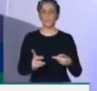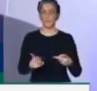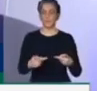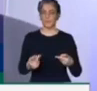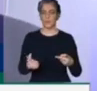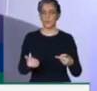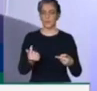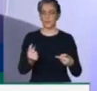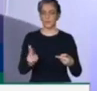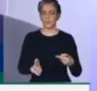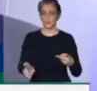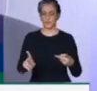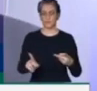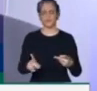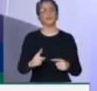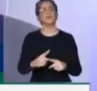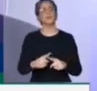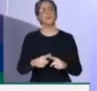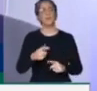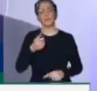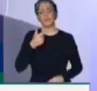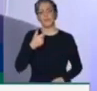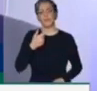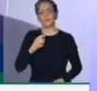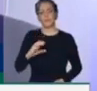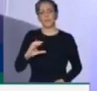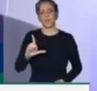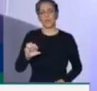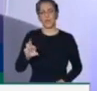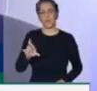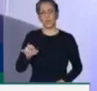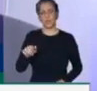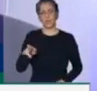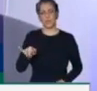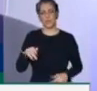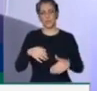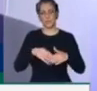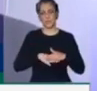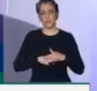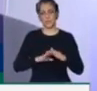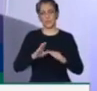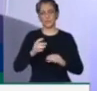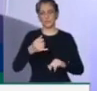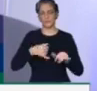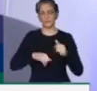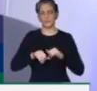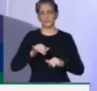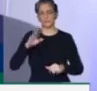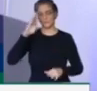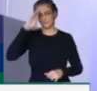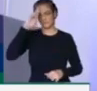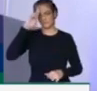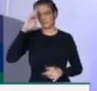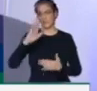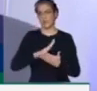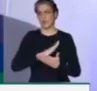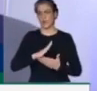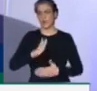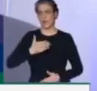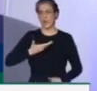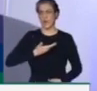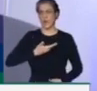para fazer com que cloroquina seja estocada no laboratório do Exército, enriquecendo alguns